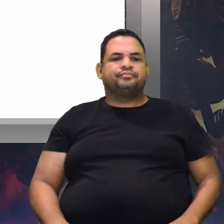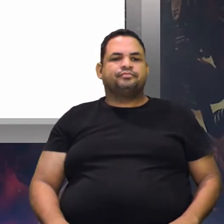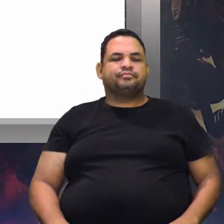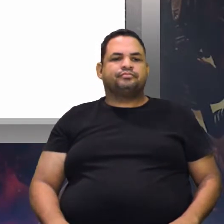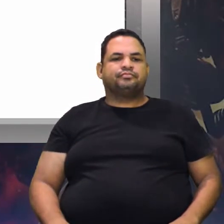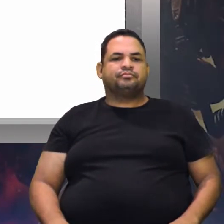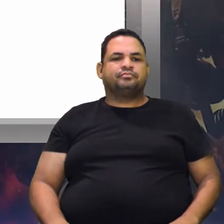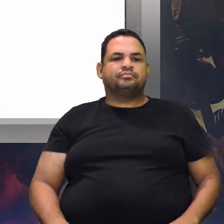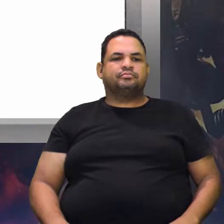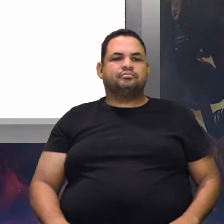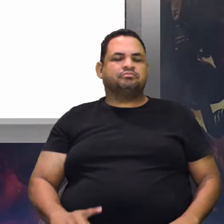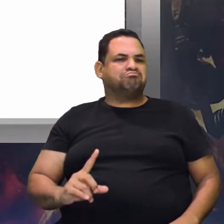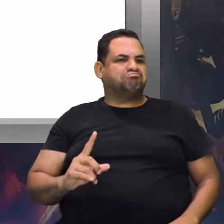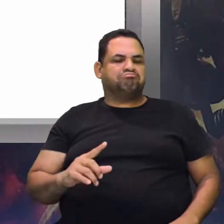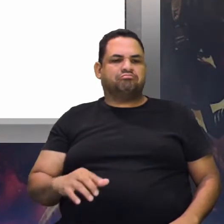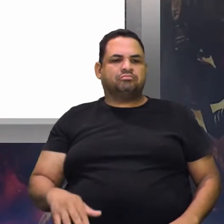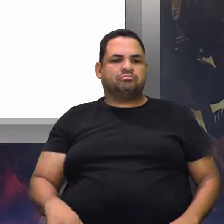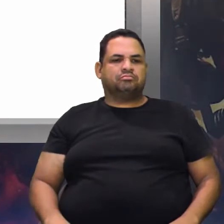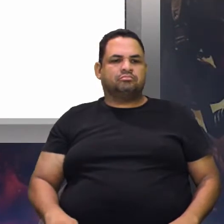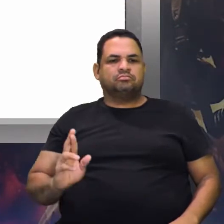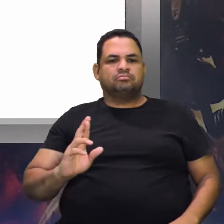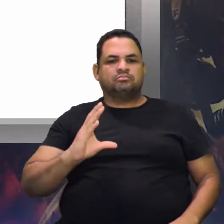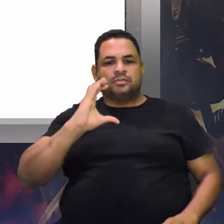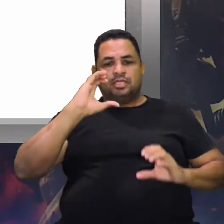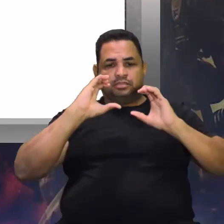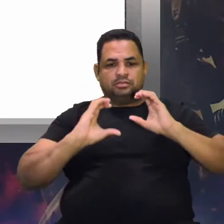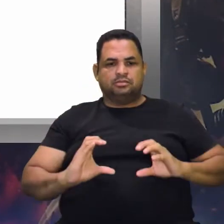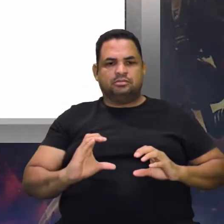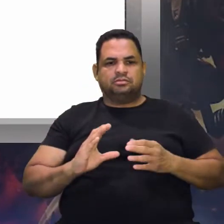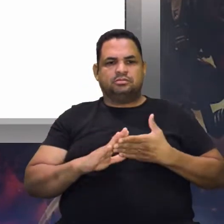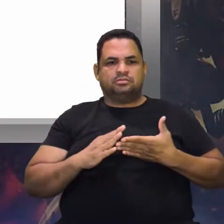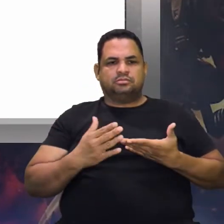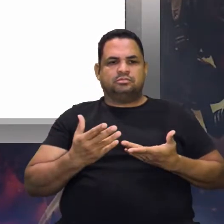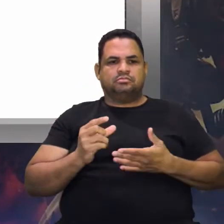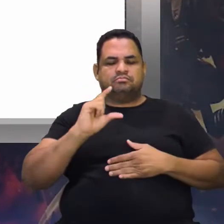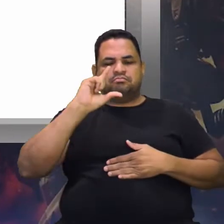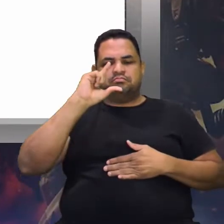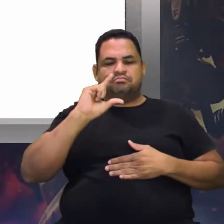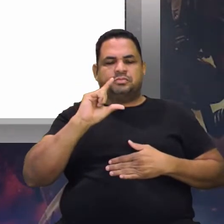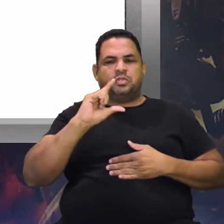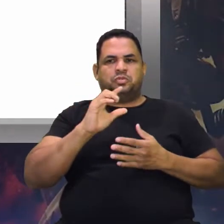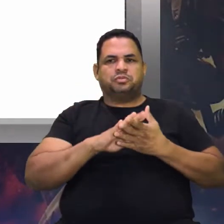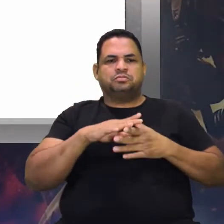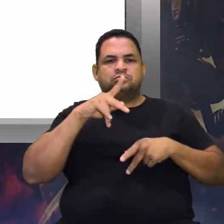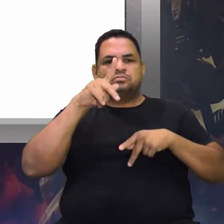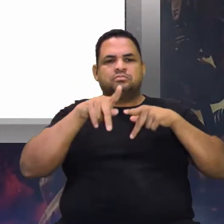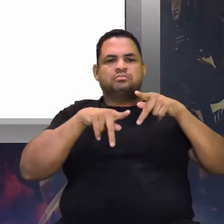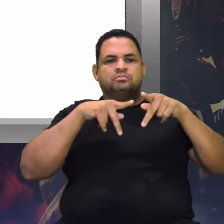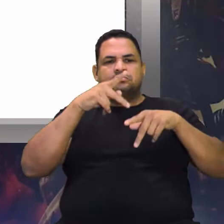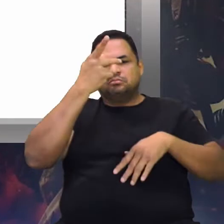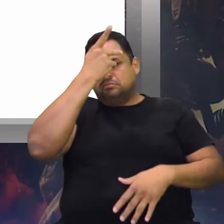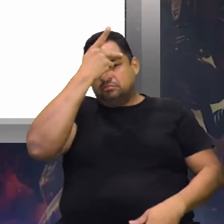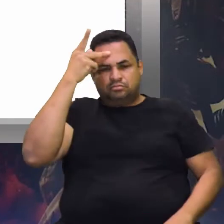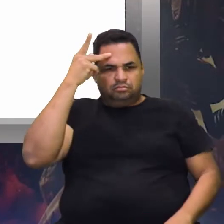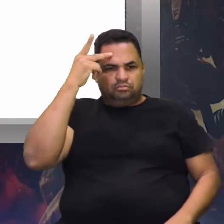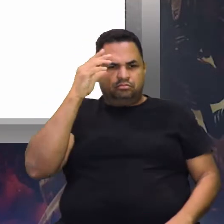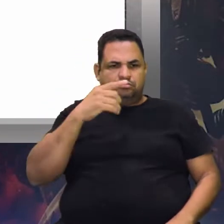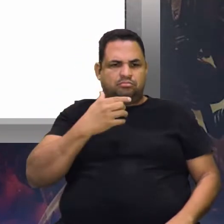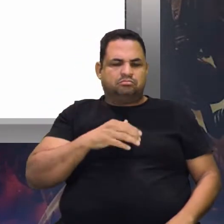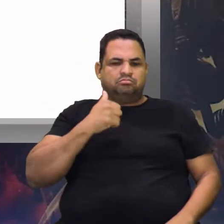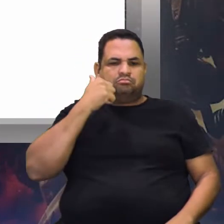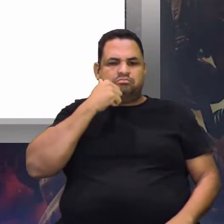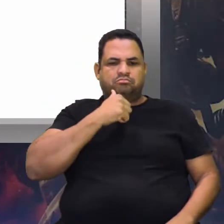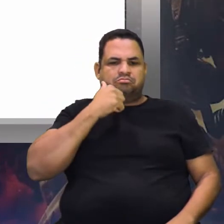Nem todo mundo tinha direito. E quem era cidadão na Grécia? Poucas pessoas eram cidadãos na Grécia, porque mulheres eram cidadãs